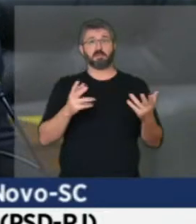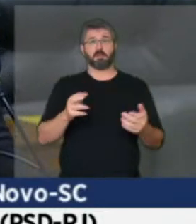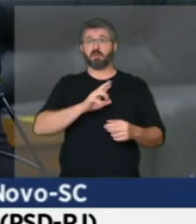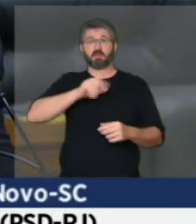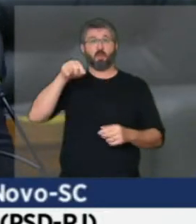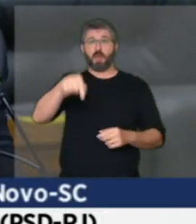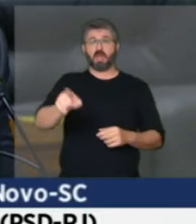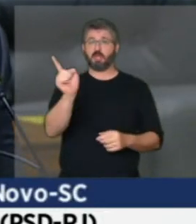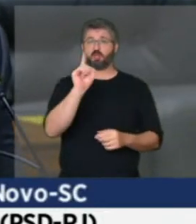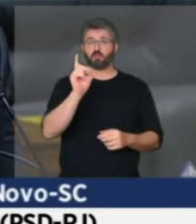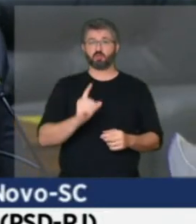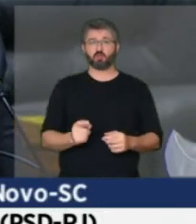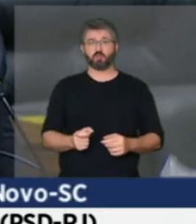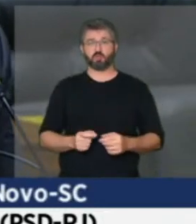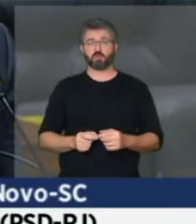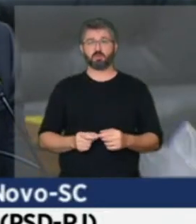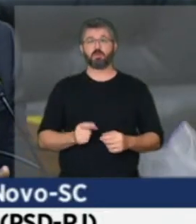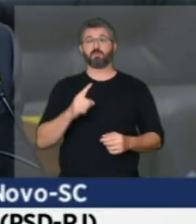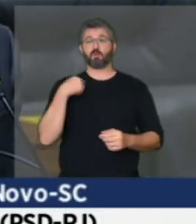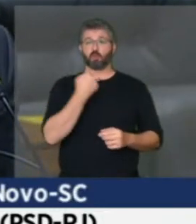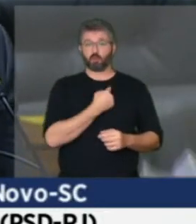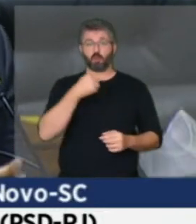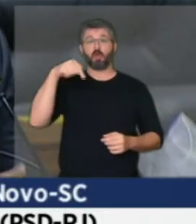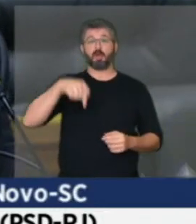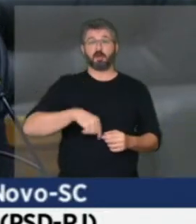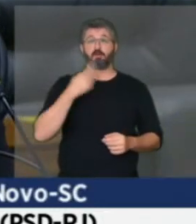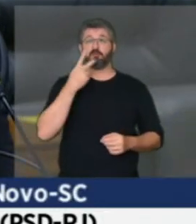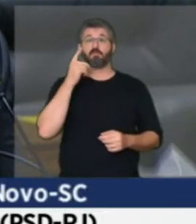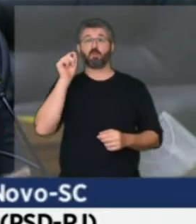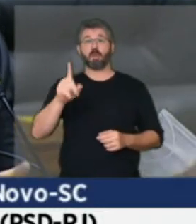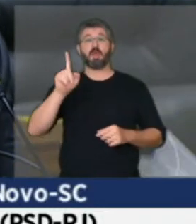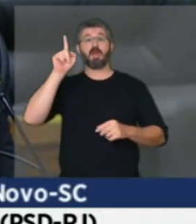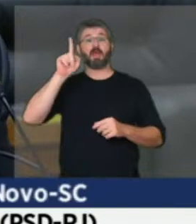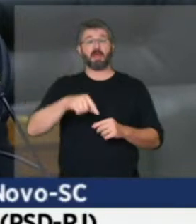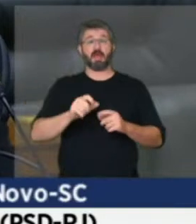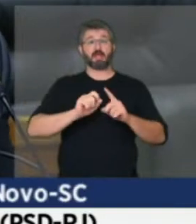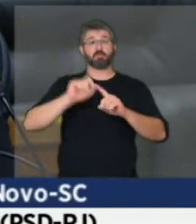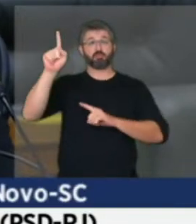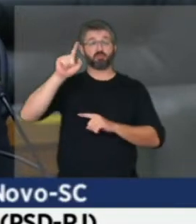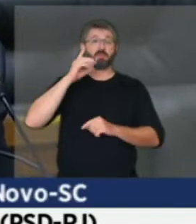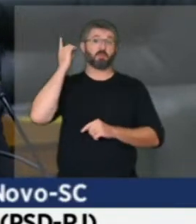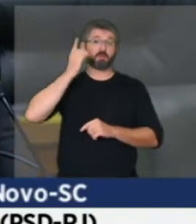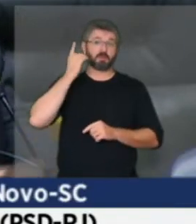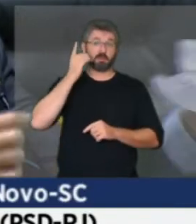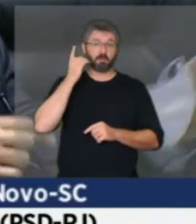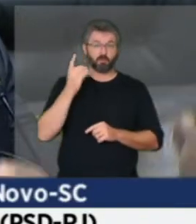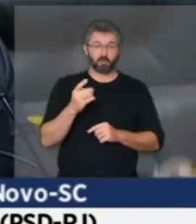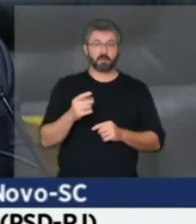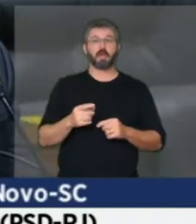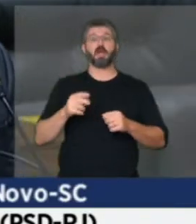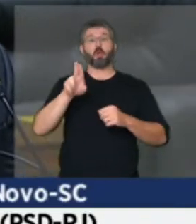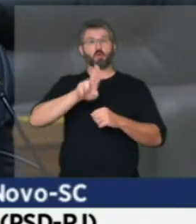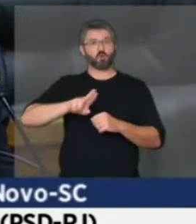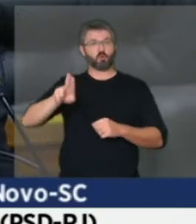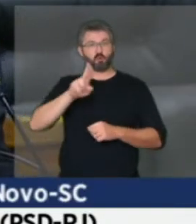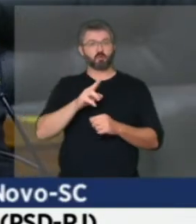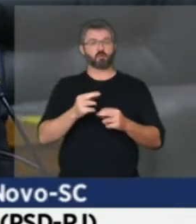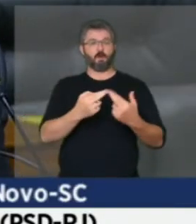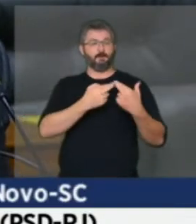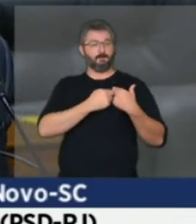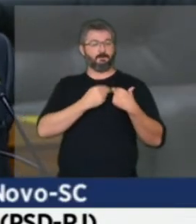está tratando aqui. Nós estamos falando de caçar um parlamentar que utilizou o